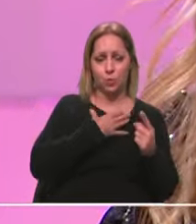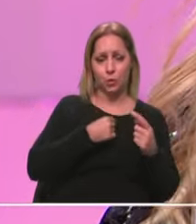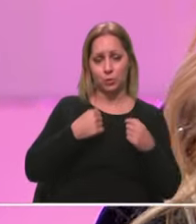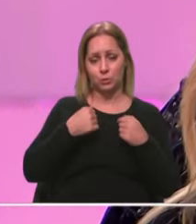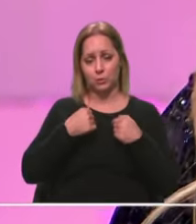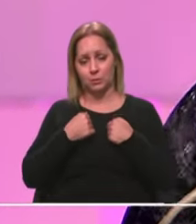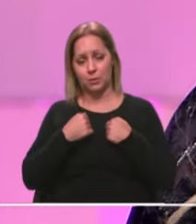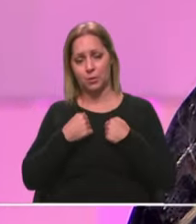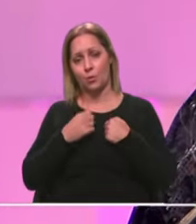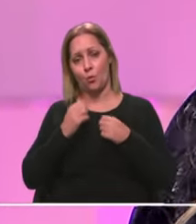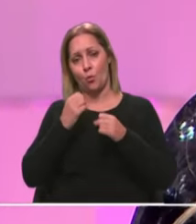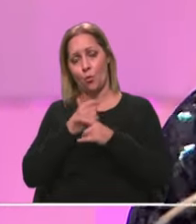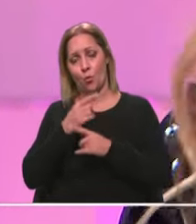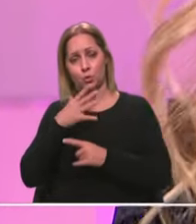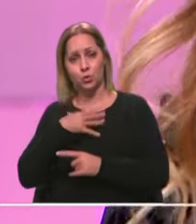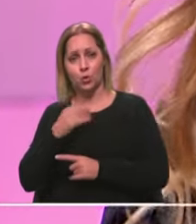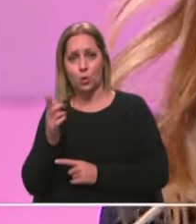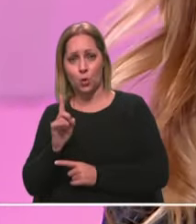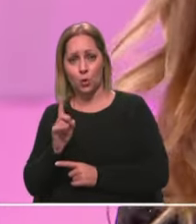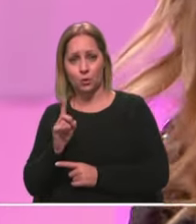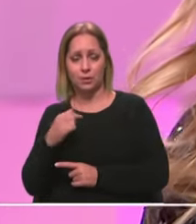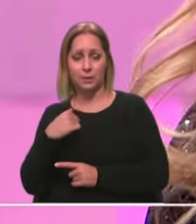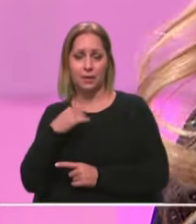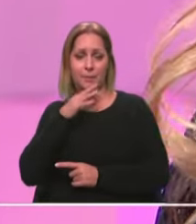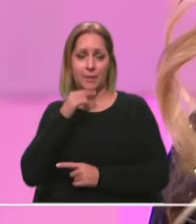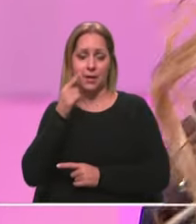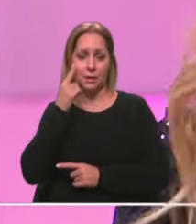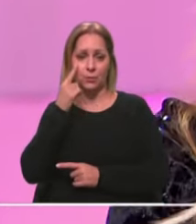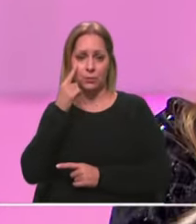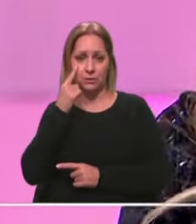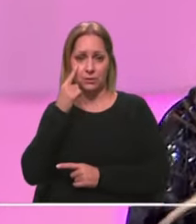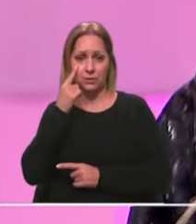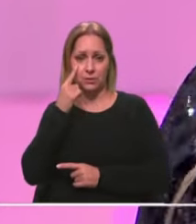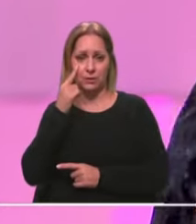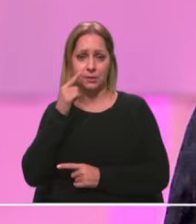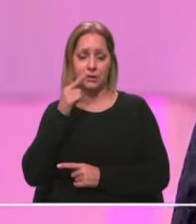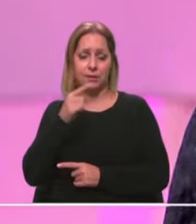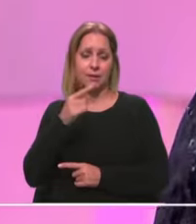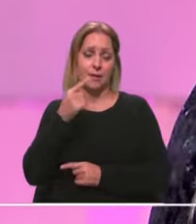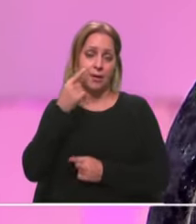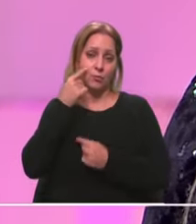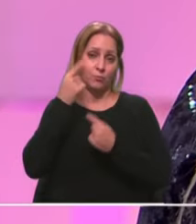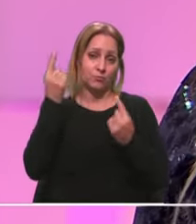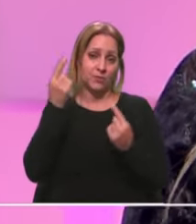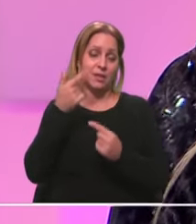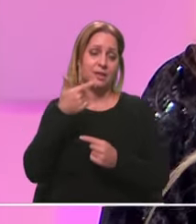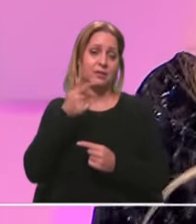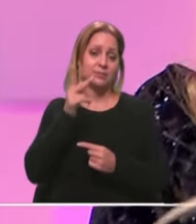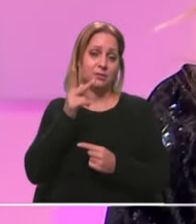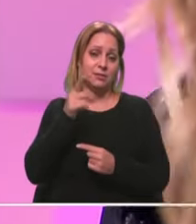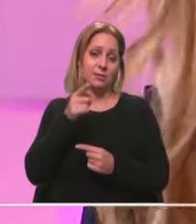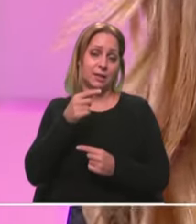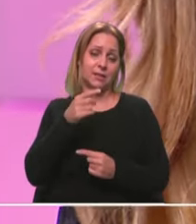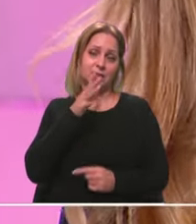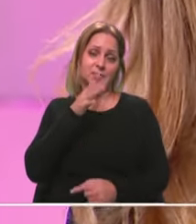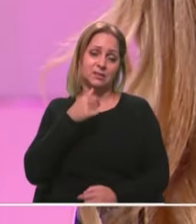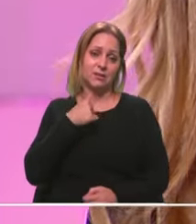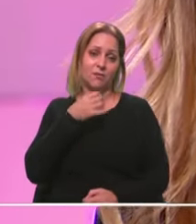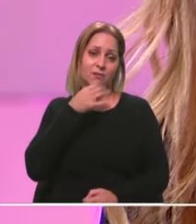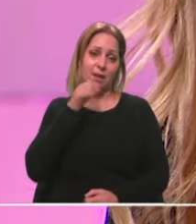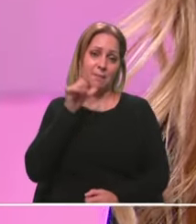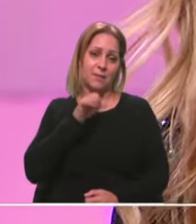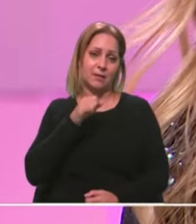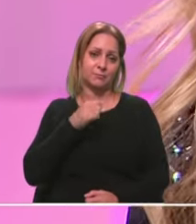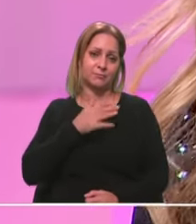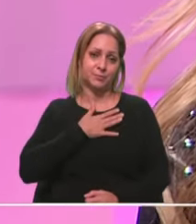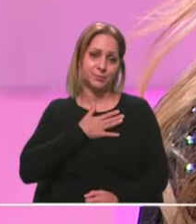é figura pública aparece na televisão e ela diz pois mas eu não gosto que falem mal da mãe e fica super triste e tu ficas aflita